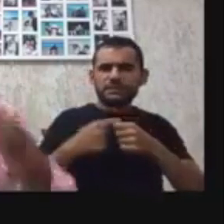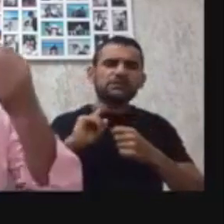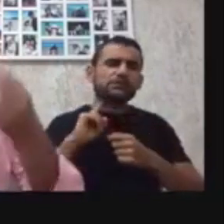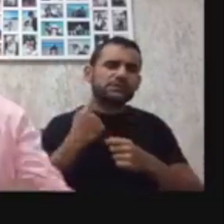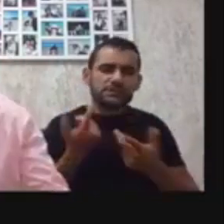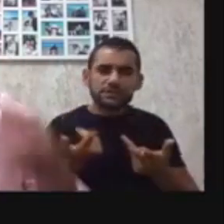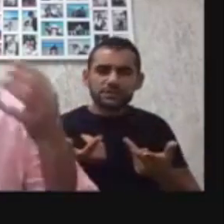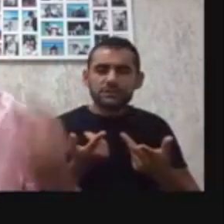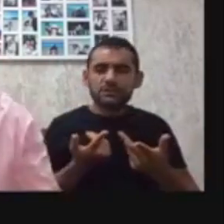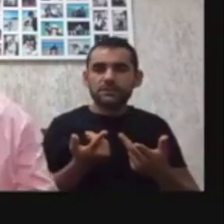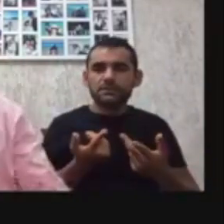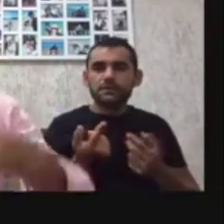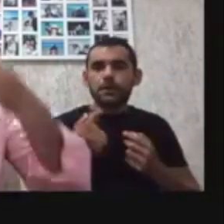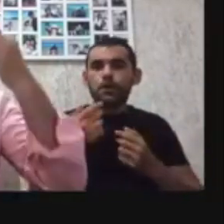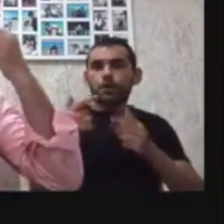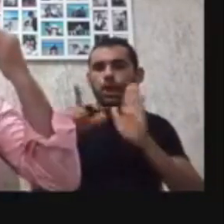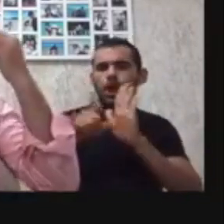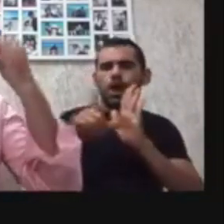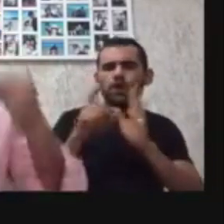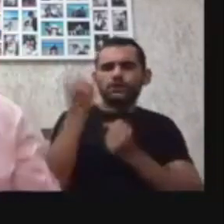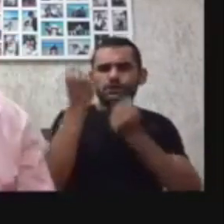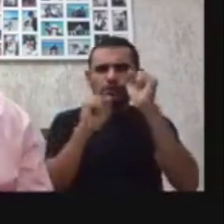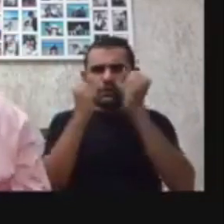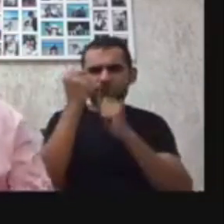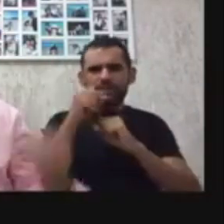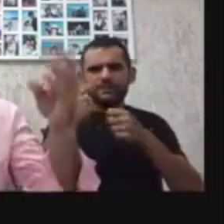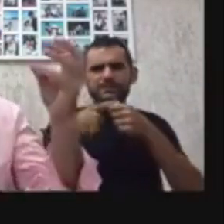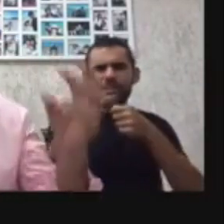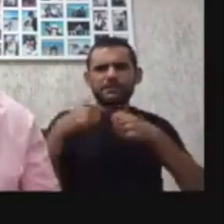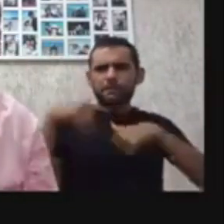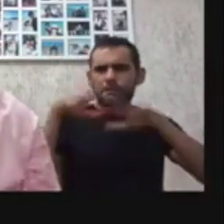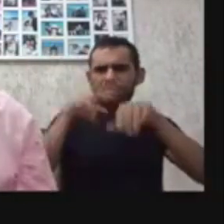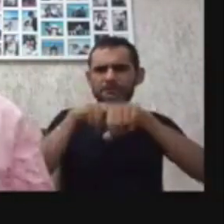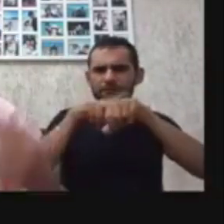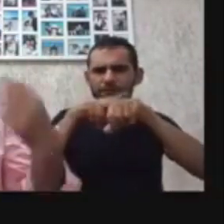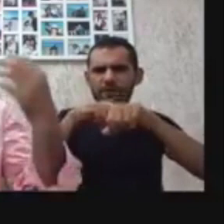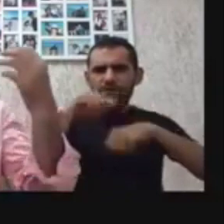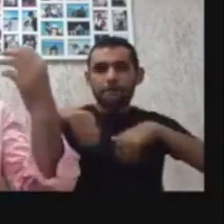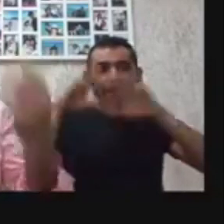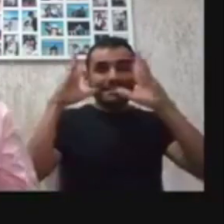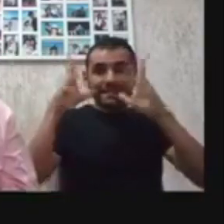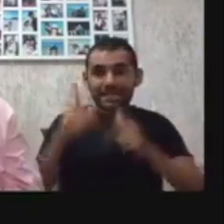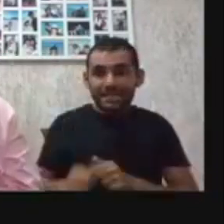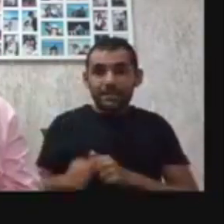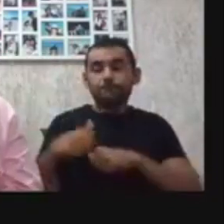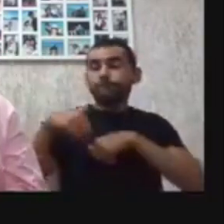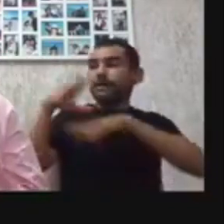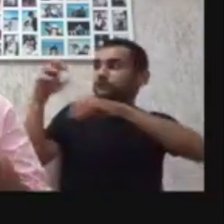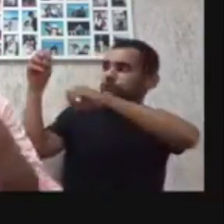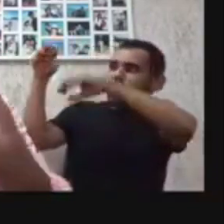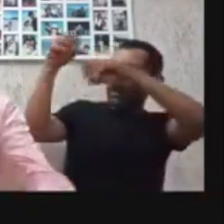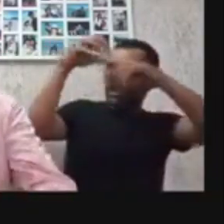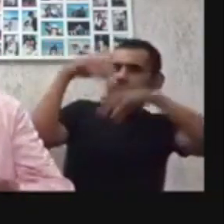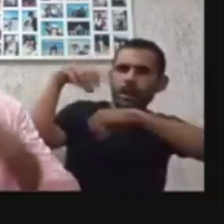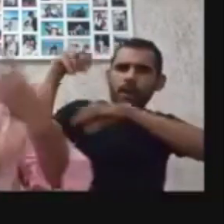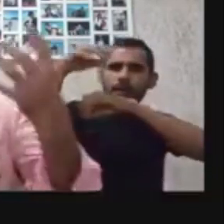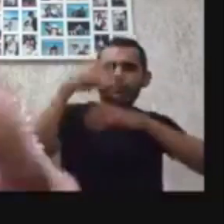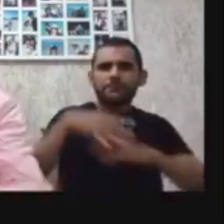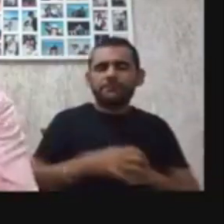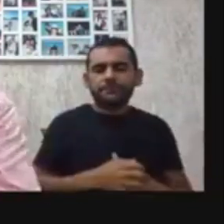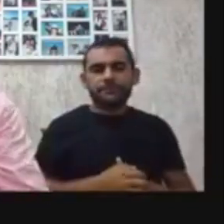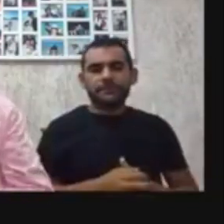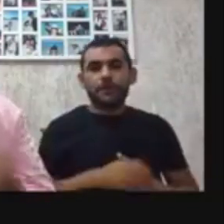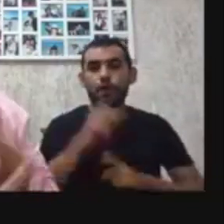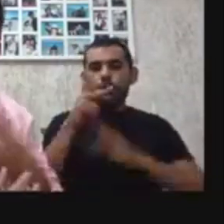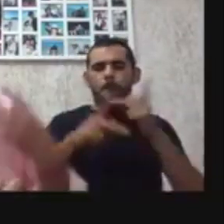podem ser feitas com o comércio, com a indústria, para ter uma cidade mais verde, uma cidade mais limpa, uma cidade mais iluminada? Esse povo quer